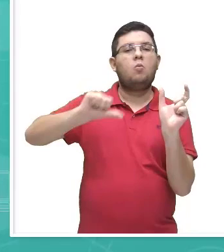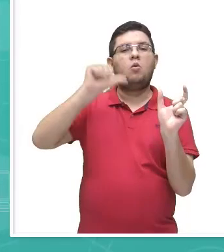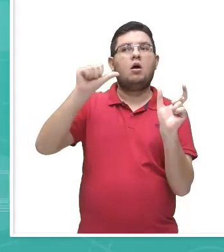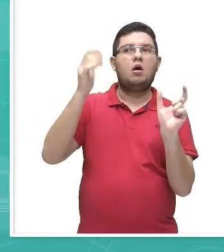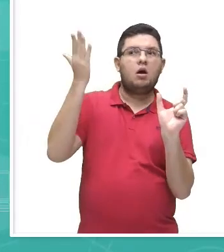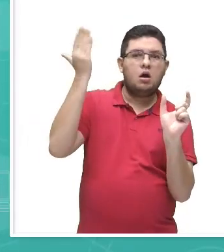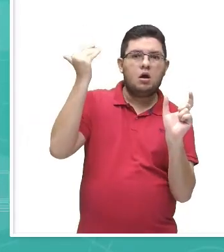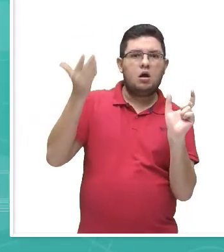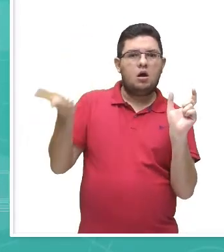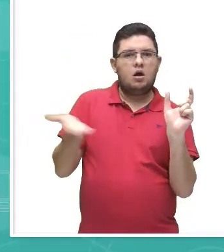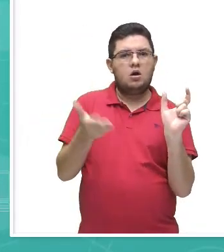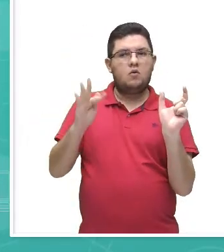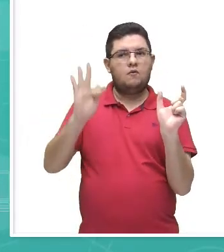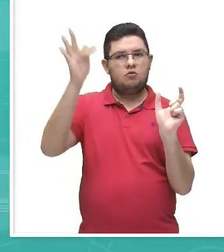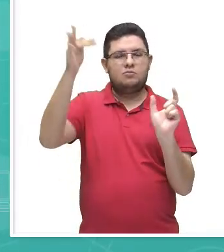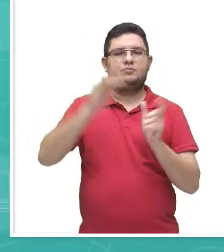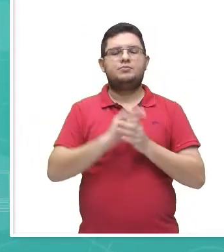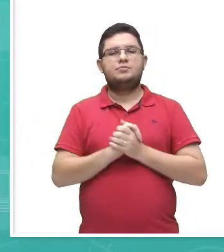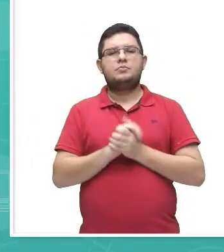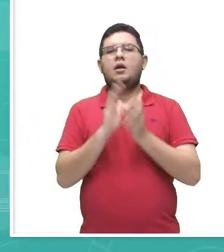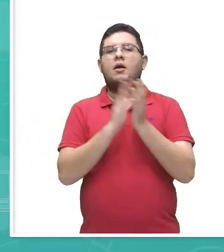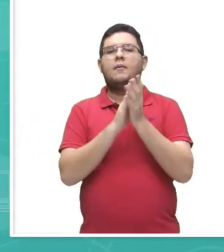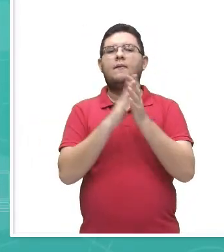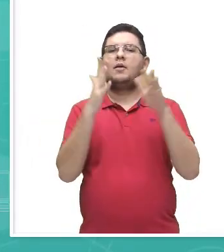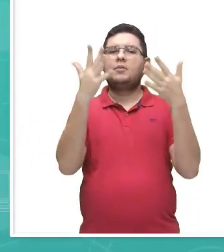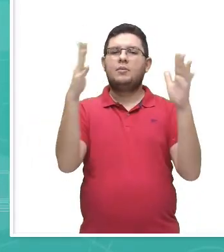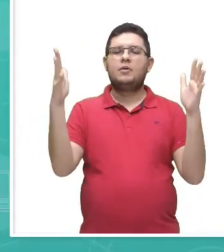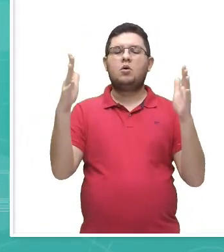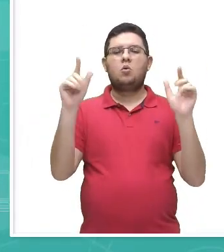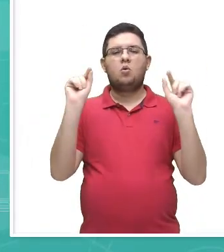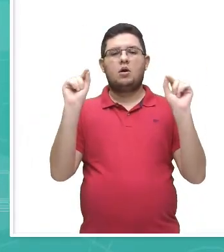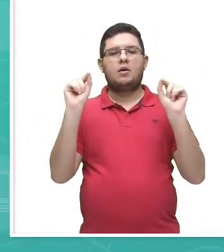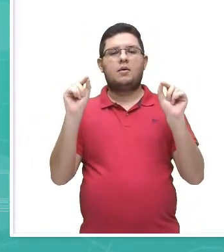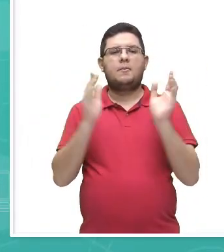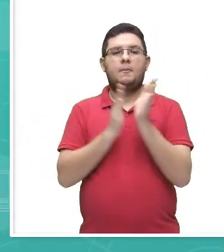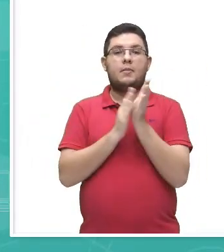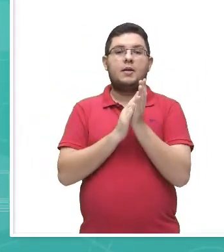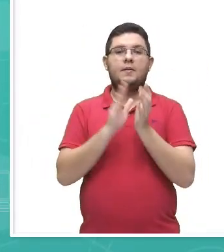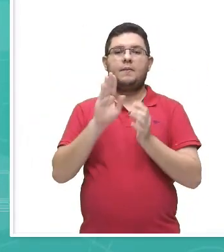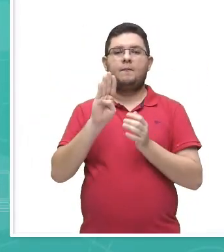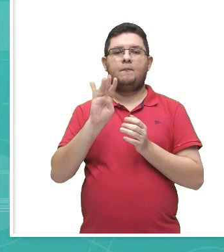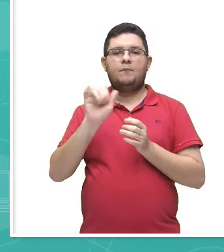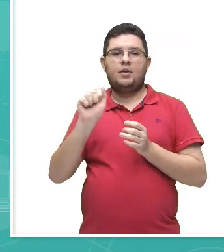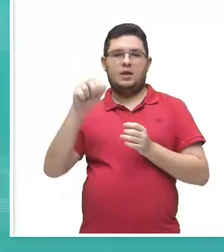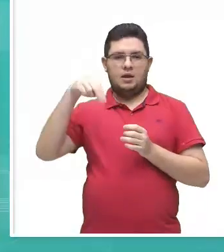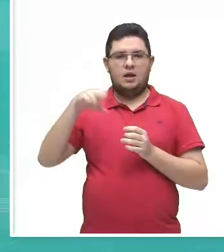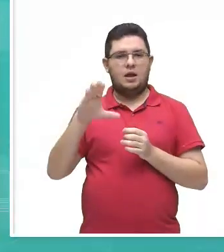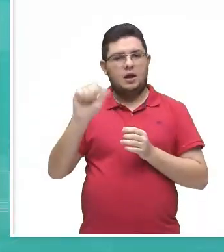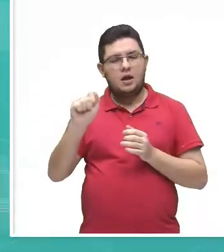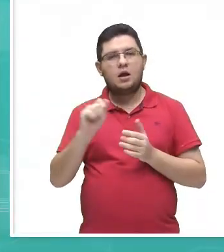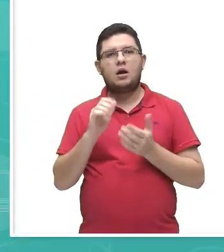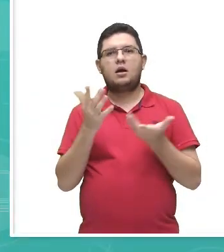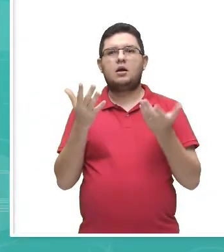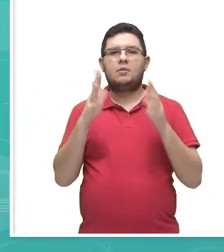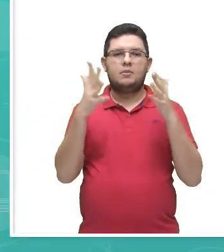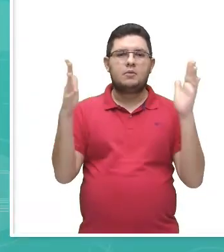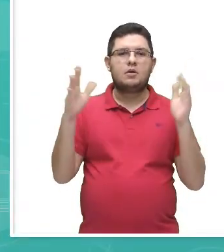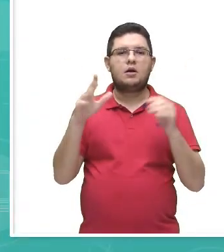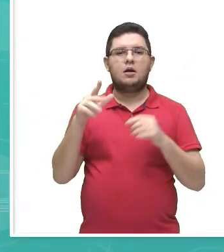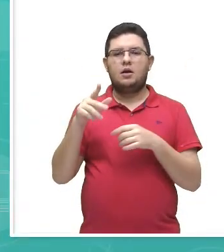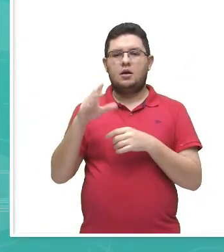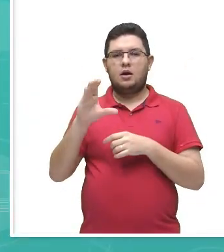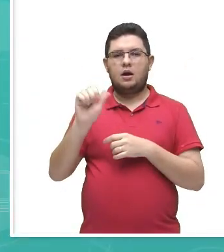verbo. Parabéns, então, ali para Bianca, que acertou, a Kalene. Ótimo trabalho, tá,